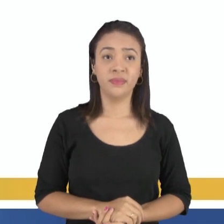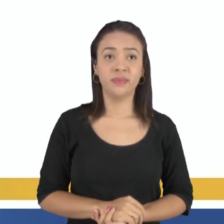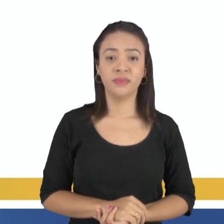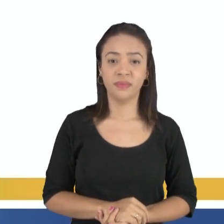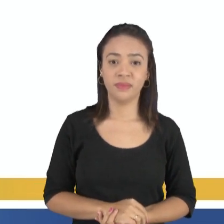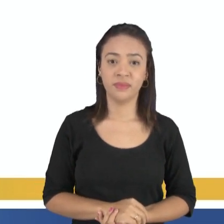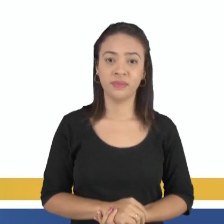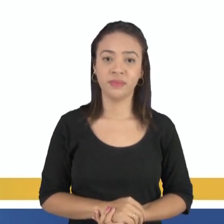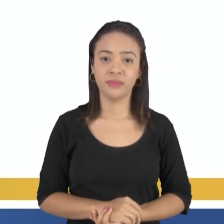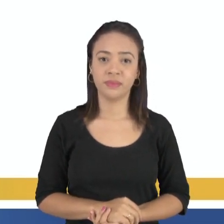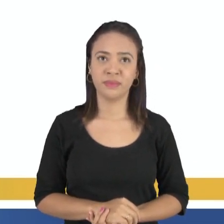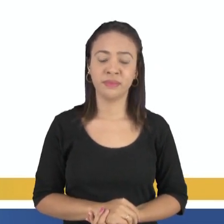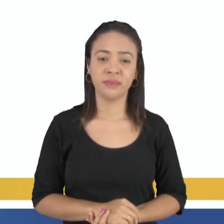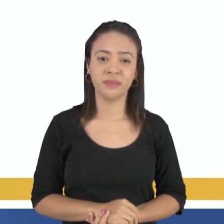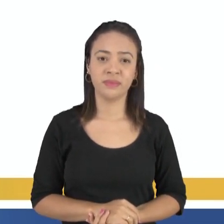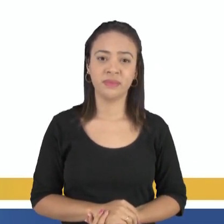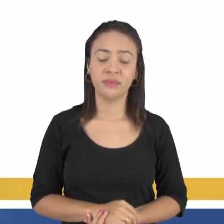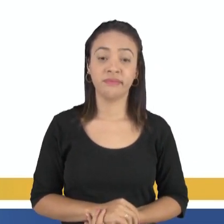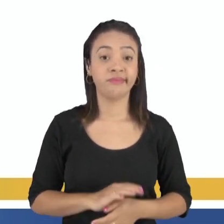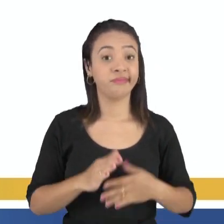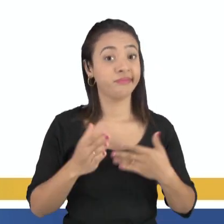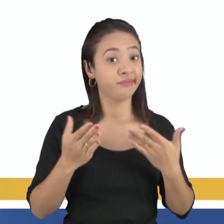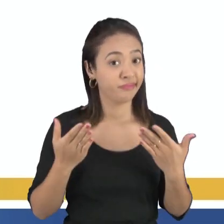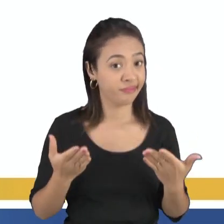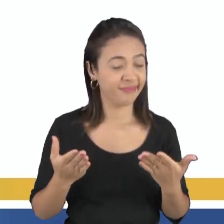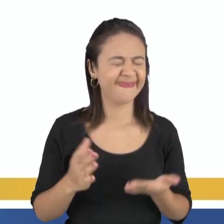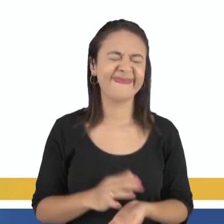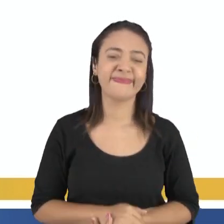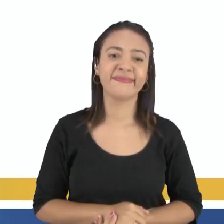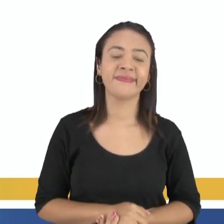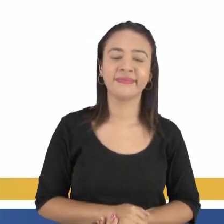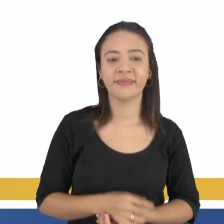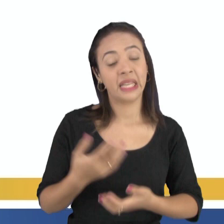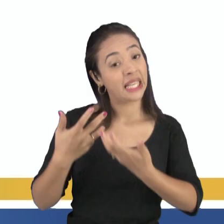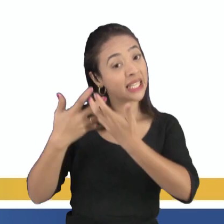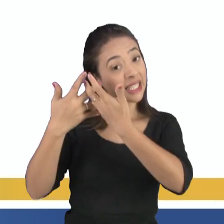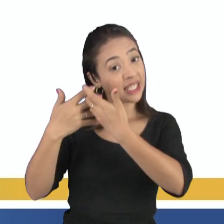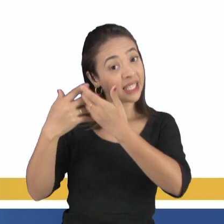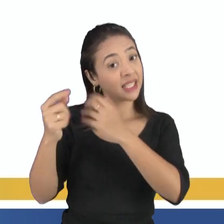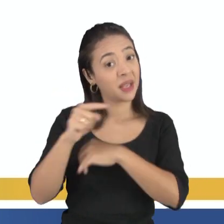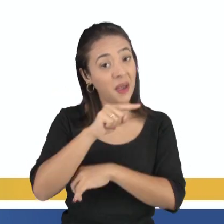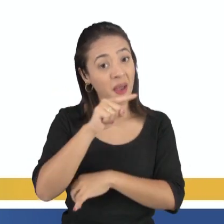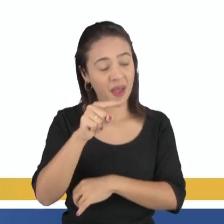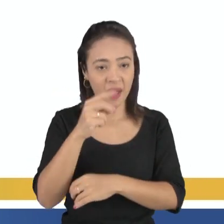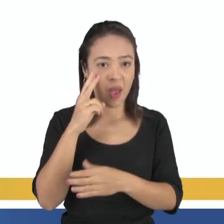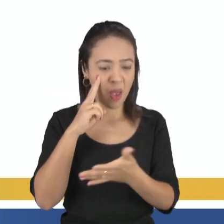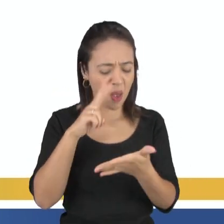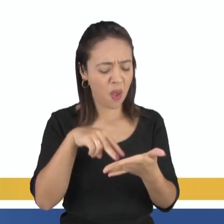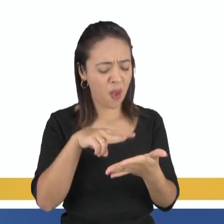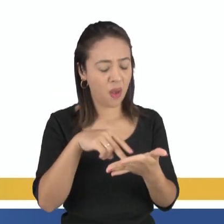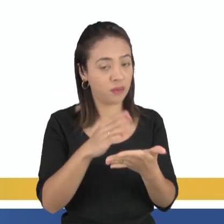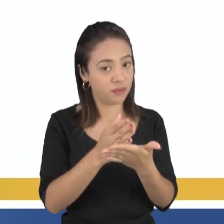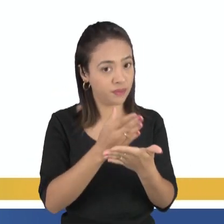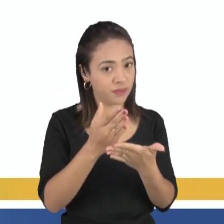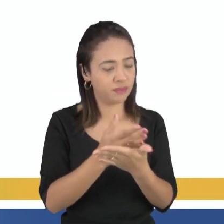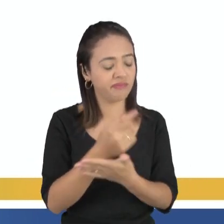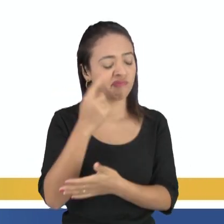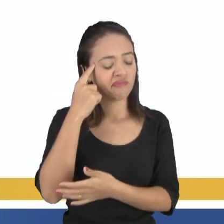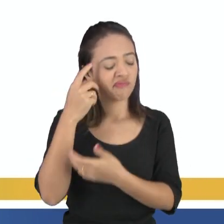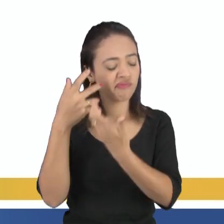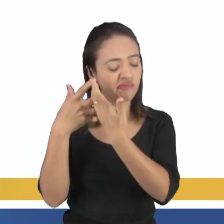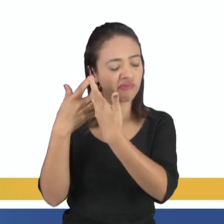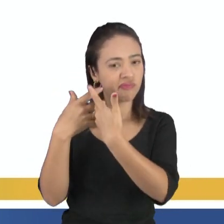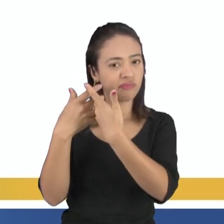Streptococcus tuberculosis. Então, pense aí, dê uma olhadinha no seu caderno, dá uma